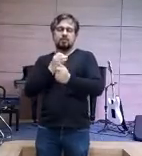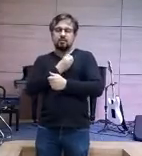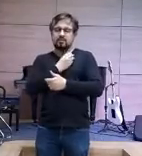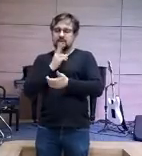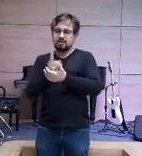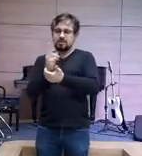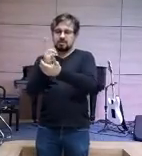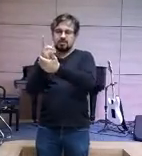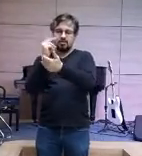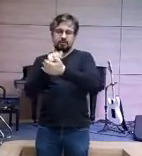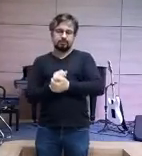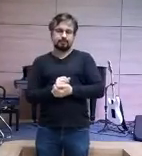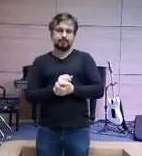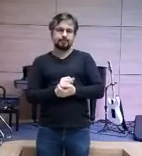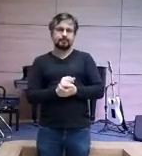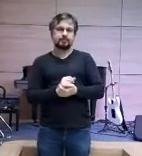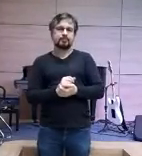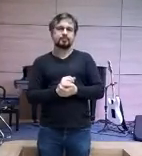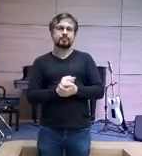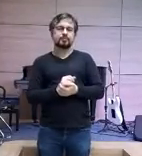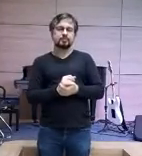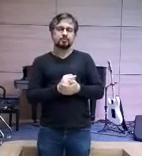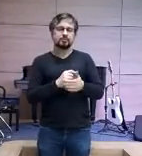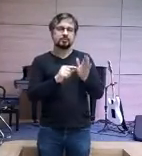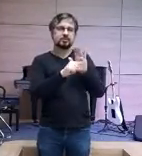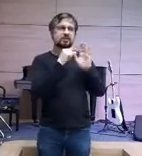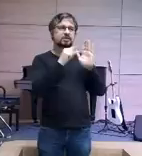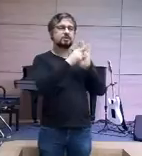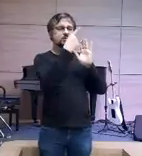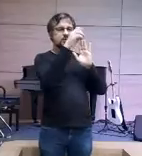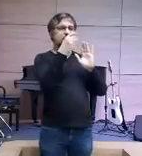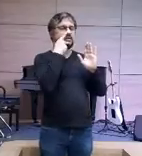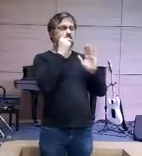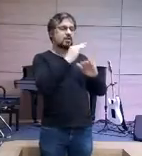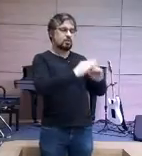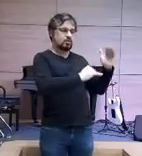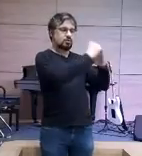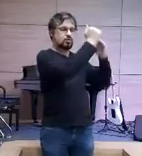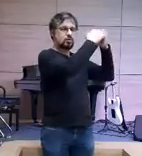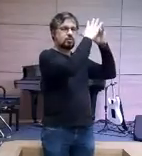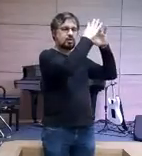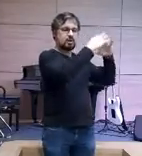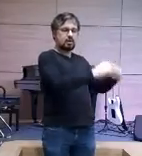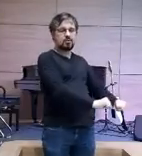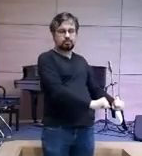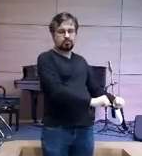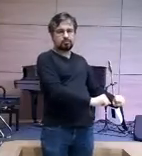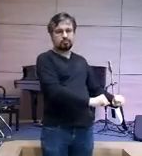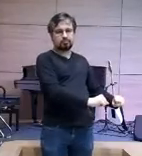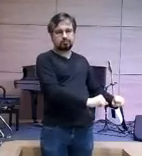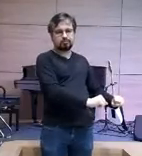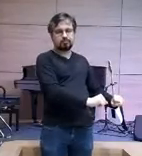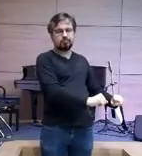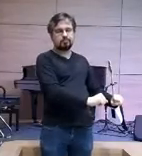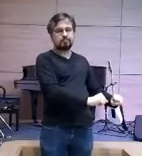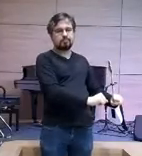Versículo 10 dias assim ó os tijolos caíram mas como